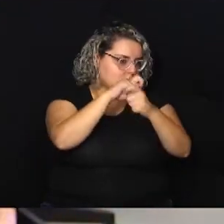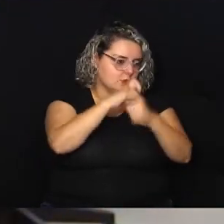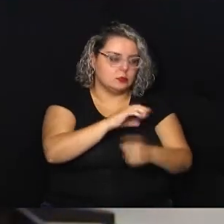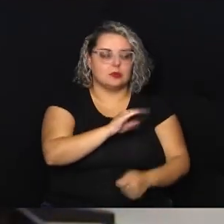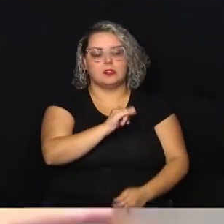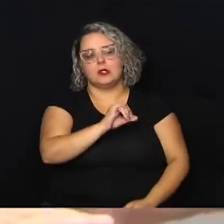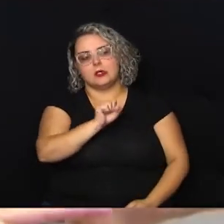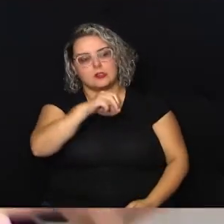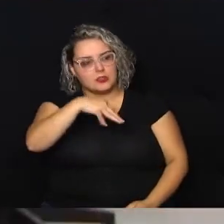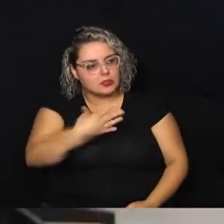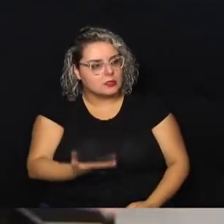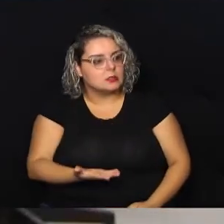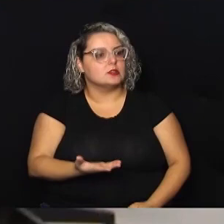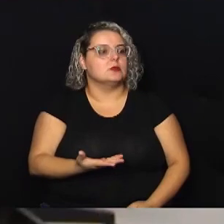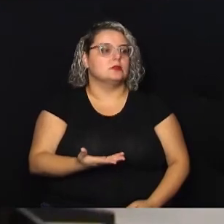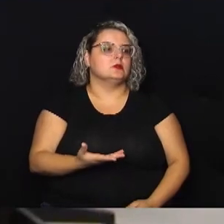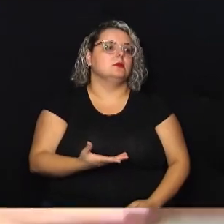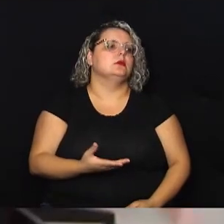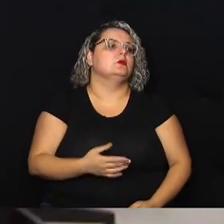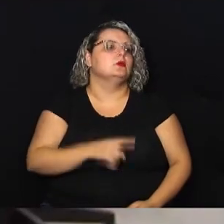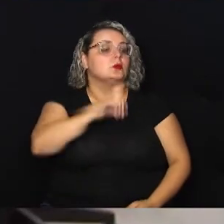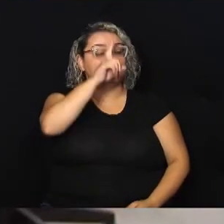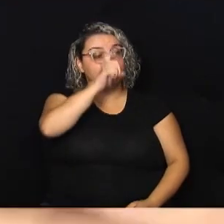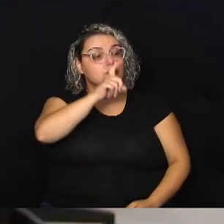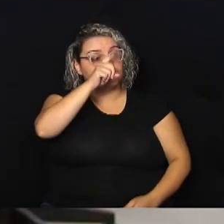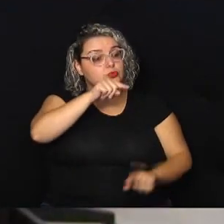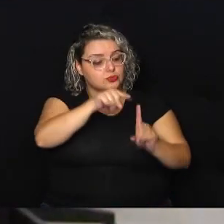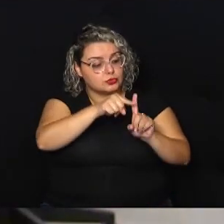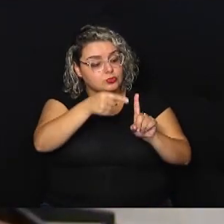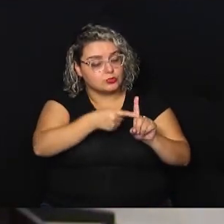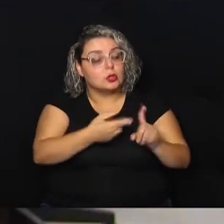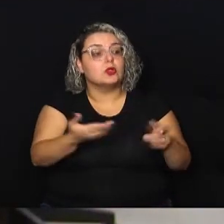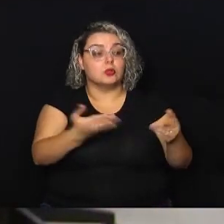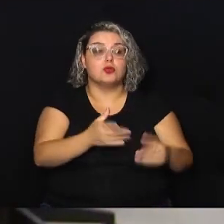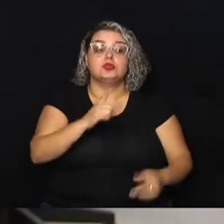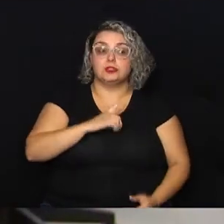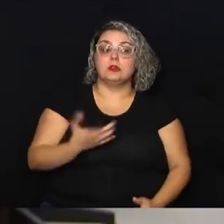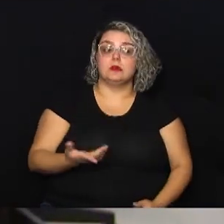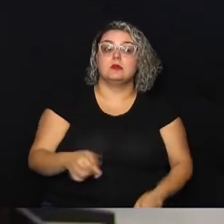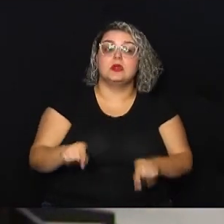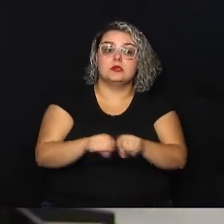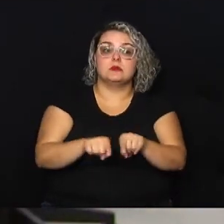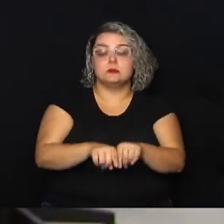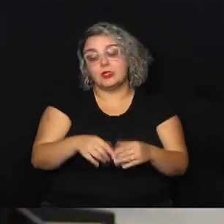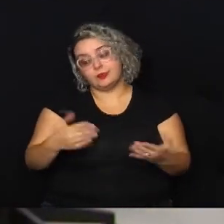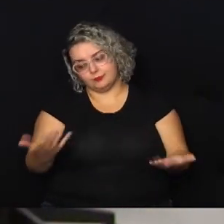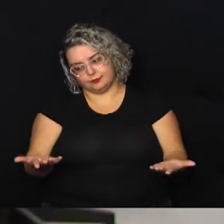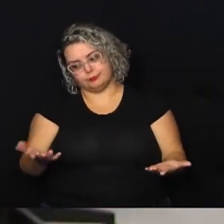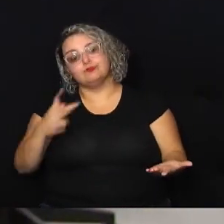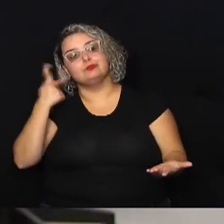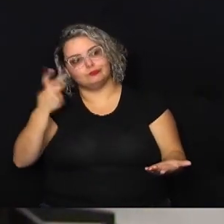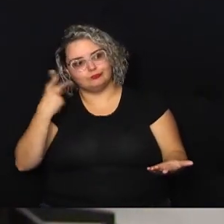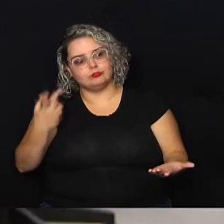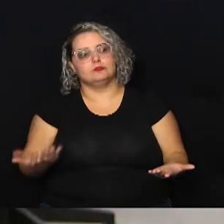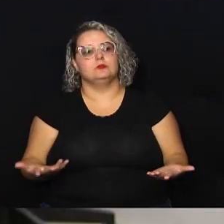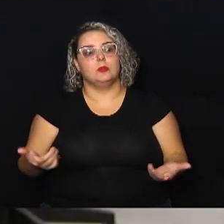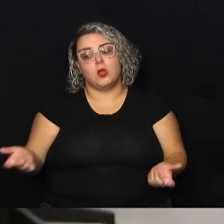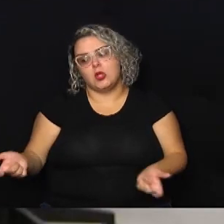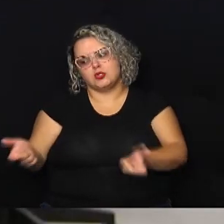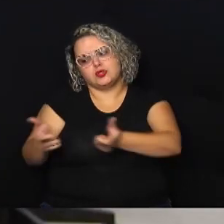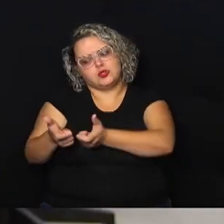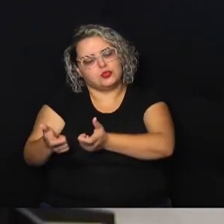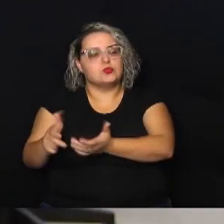enfim, os hospitais, maternidades que hoje existem, mas também a gente precisa ter uma política para reduzir